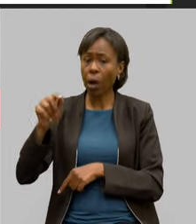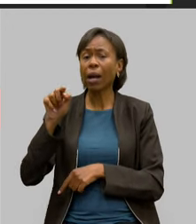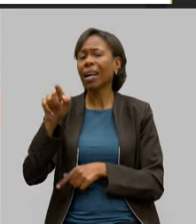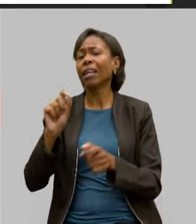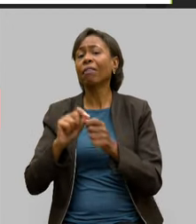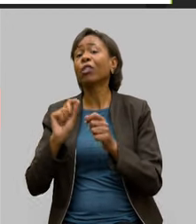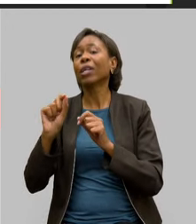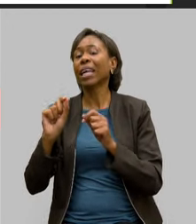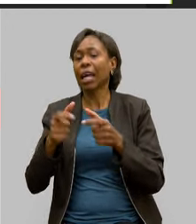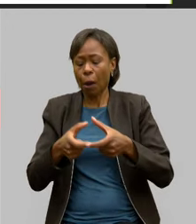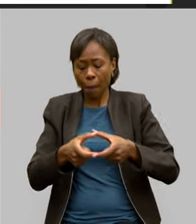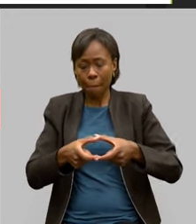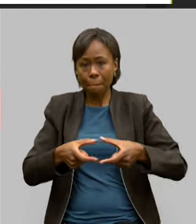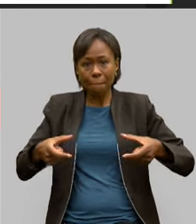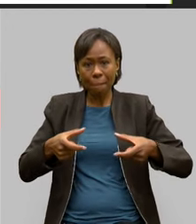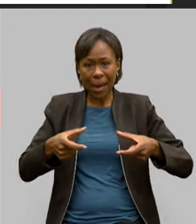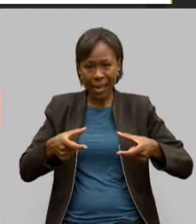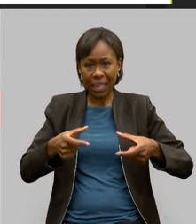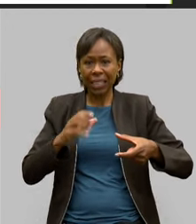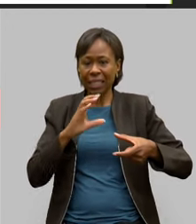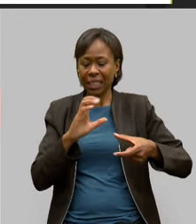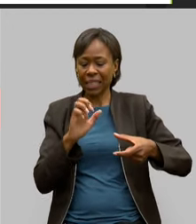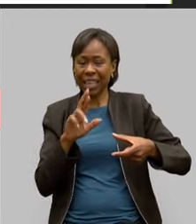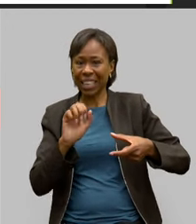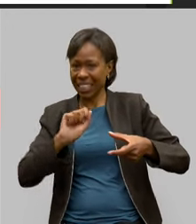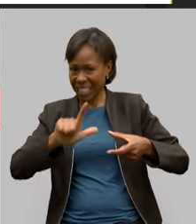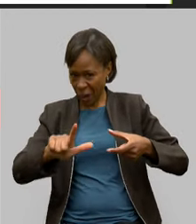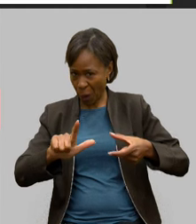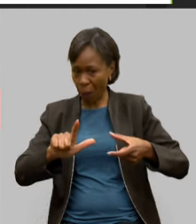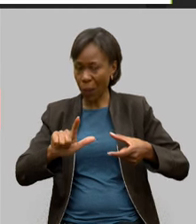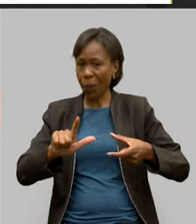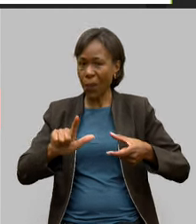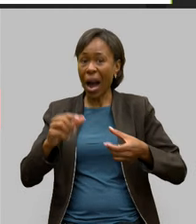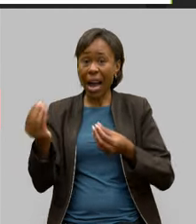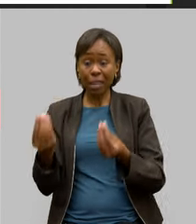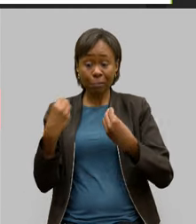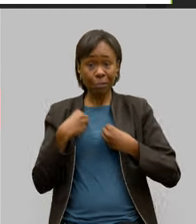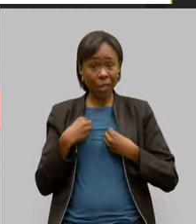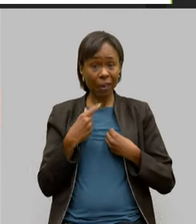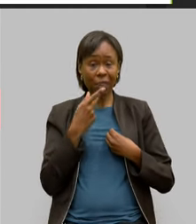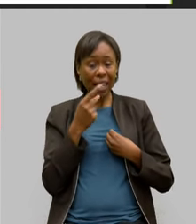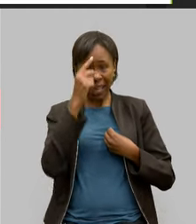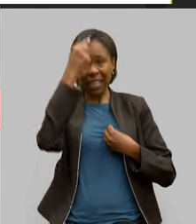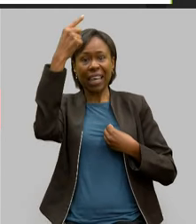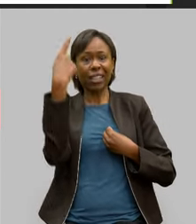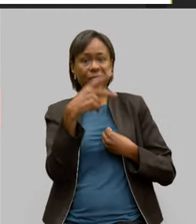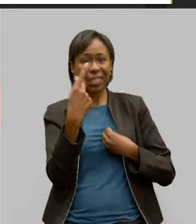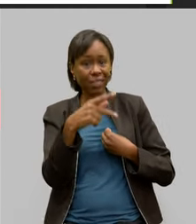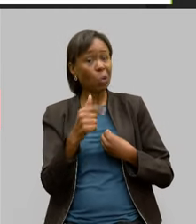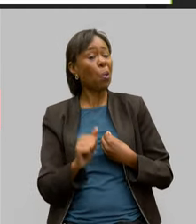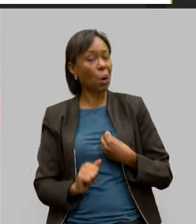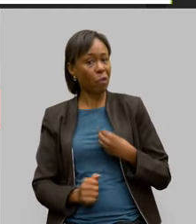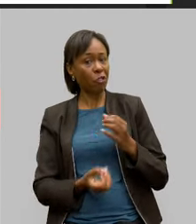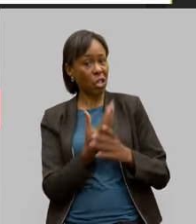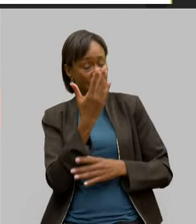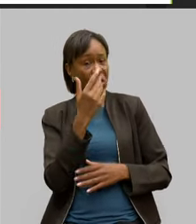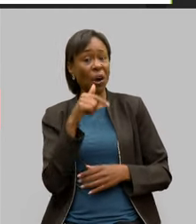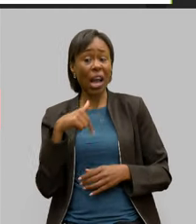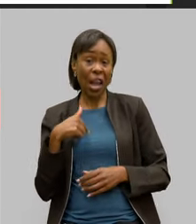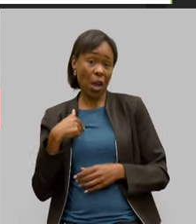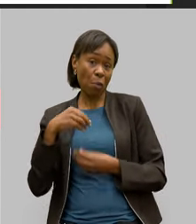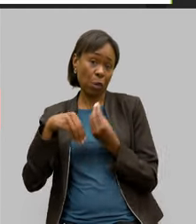cereais quando durante a palestra dele ele me entregou E falou Professor essa ideia é sua a única coisa mais que eu coloquei foi Mel né